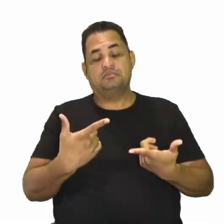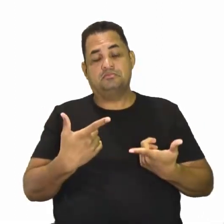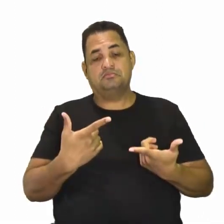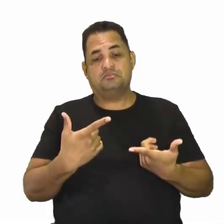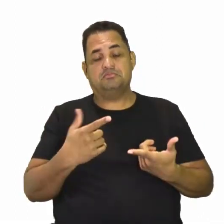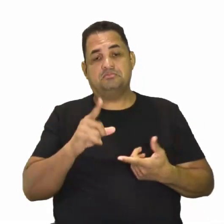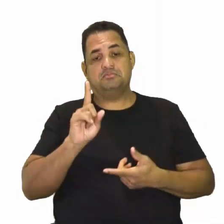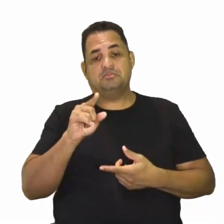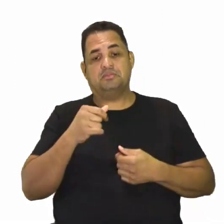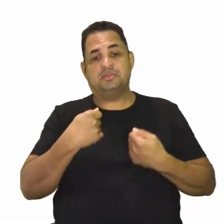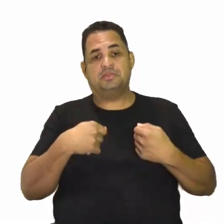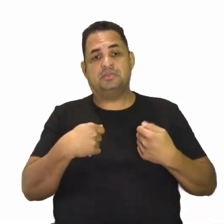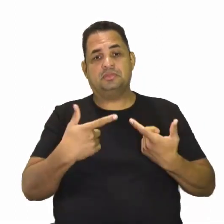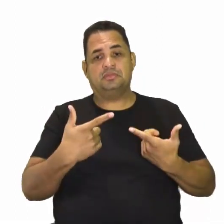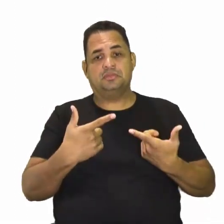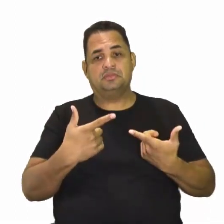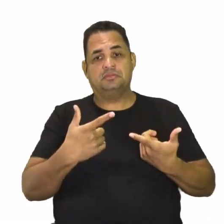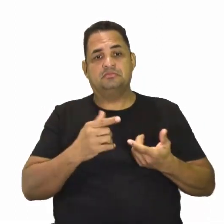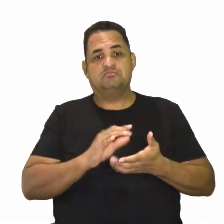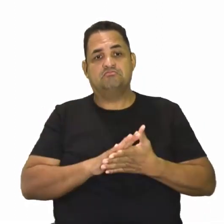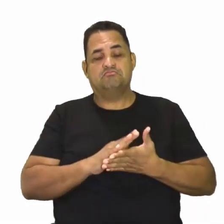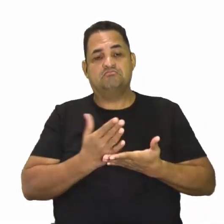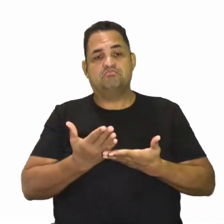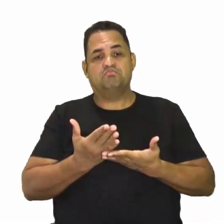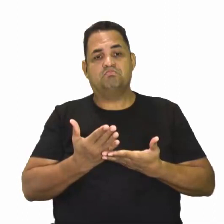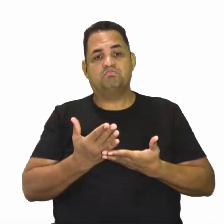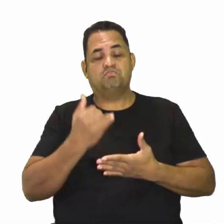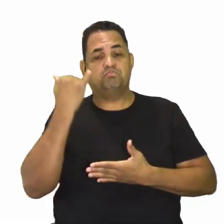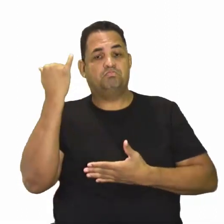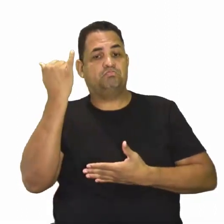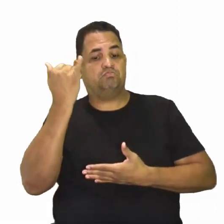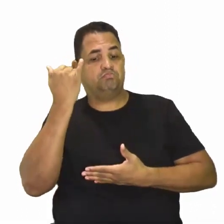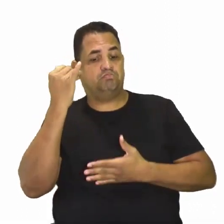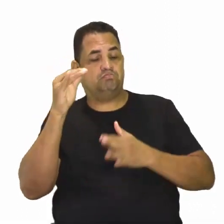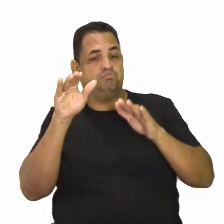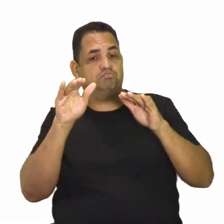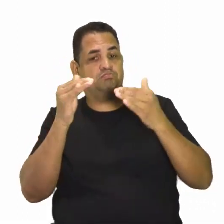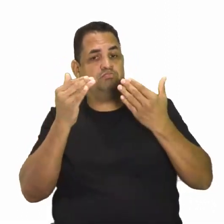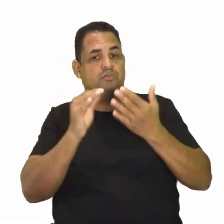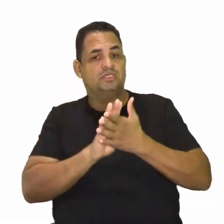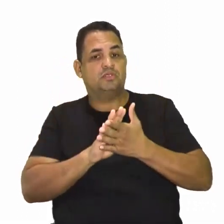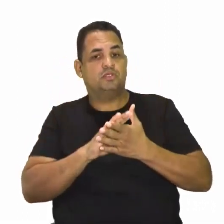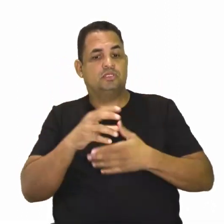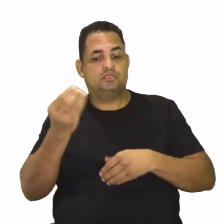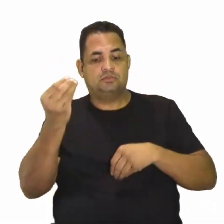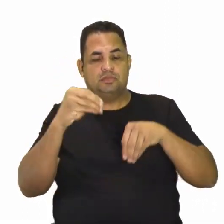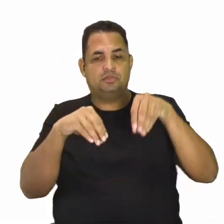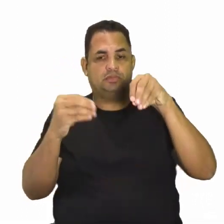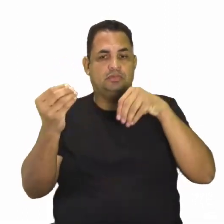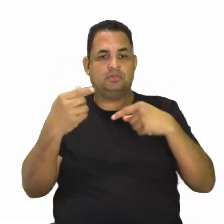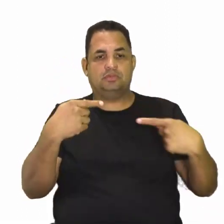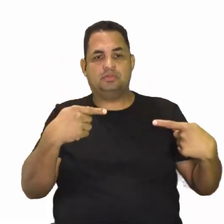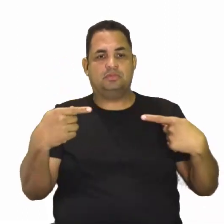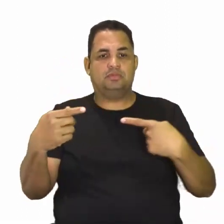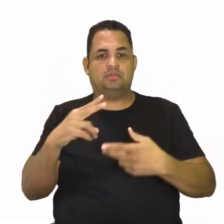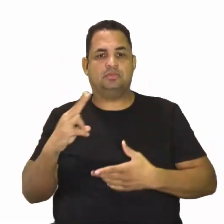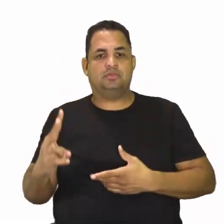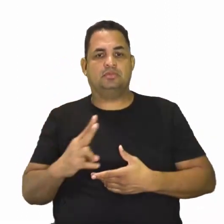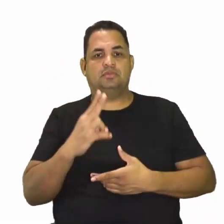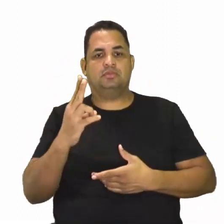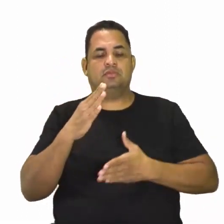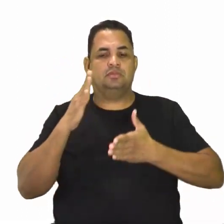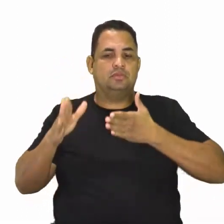É necessário levar em conta a importância das culturas em relação ao valor